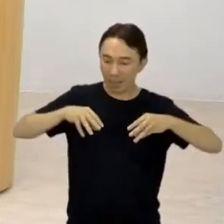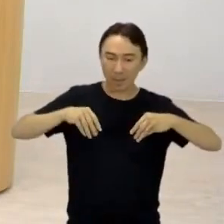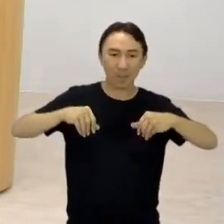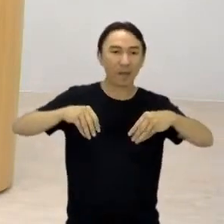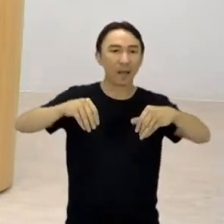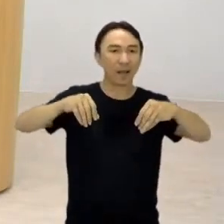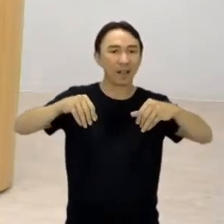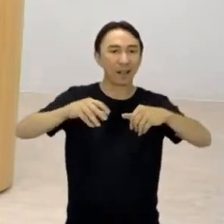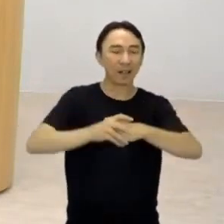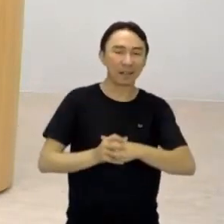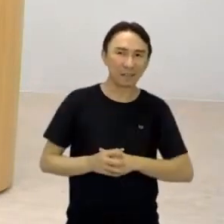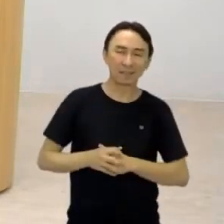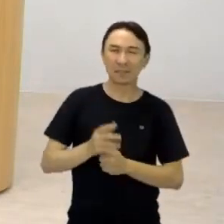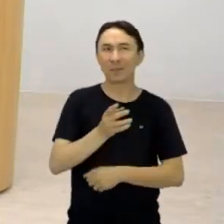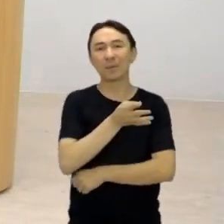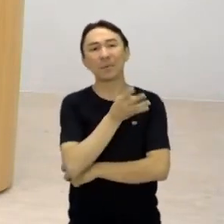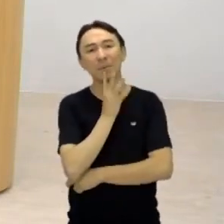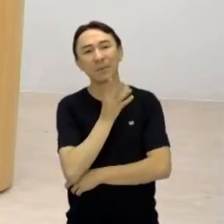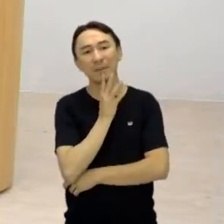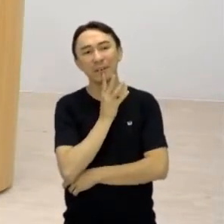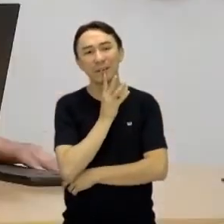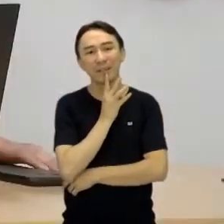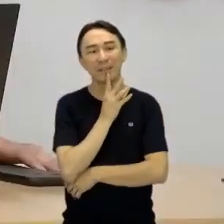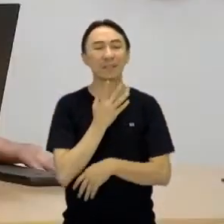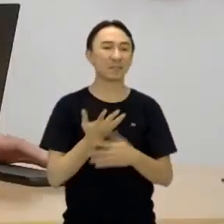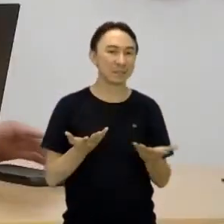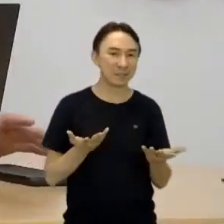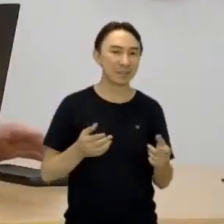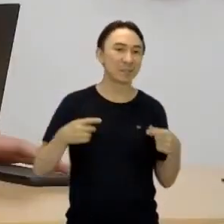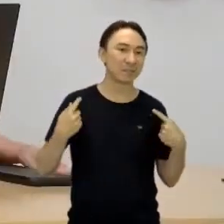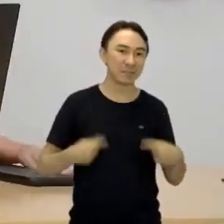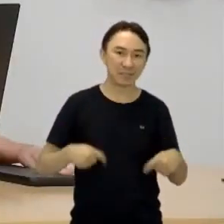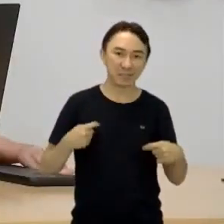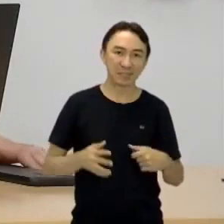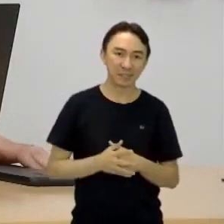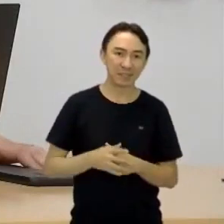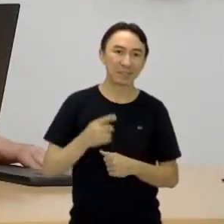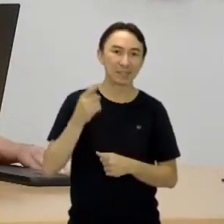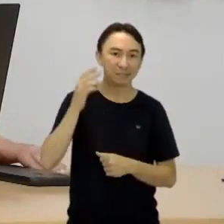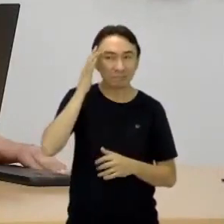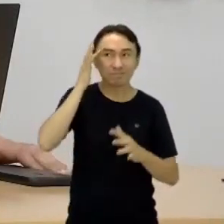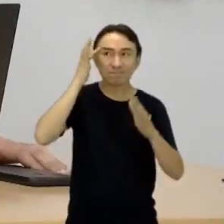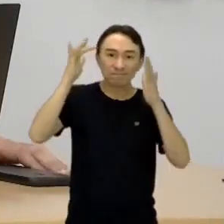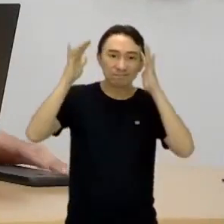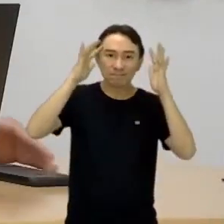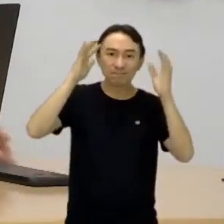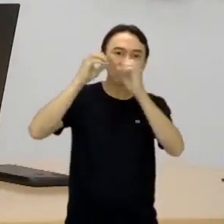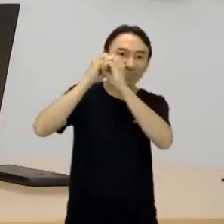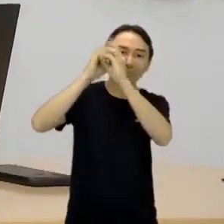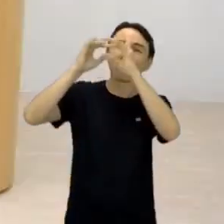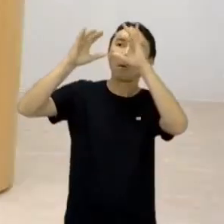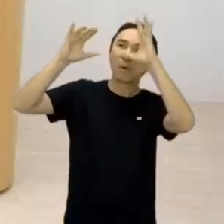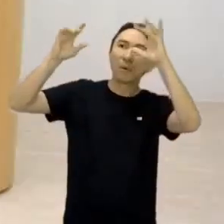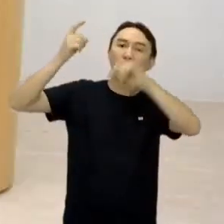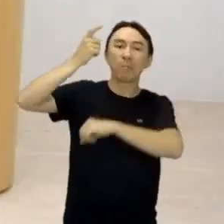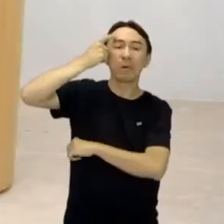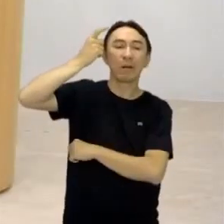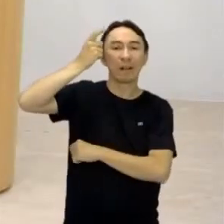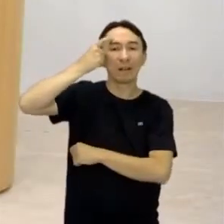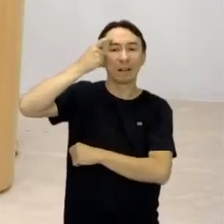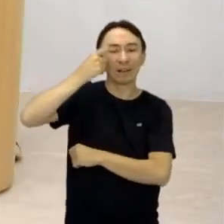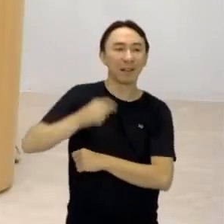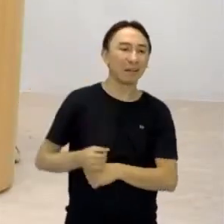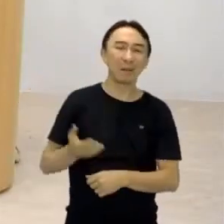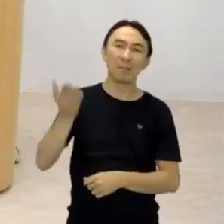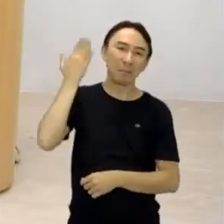Não conheço, mas eu fico imaginando. Então tem que ser a imaginação mesmo que tem que construir. Tem que ser imaginativo, é isso daí. Sabe o que o pessoal pensou lá na antiga Grécia